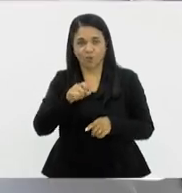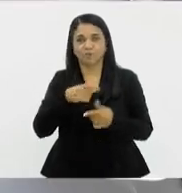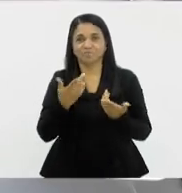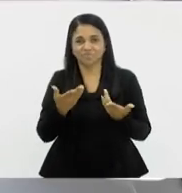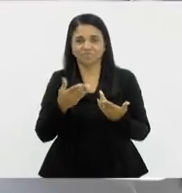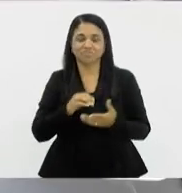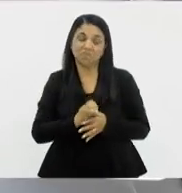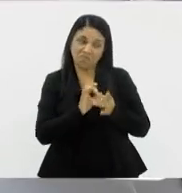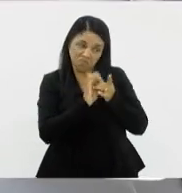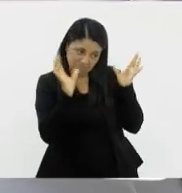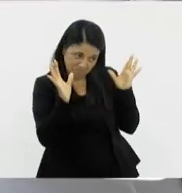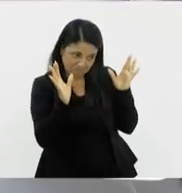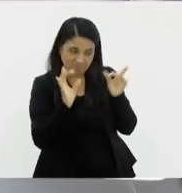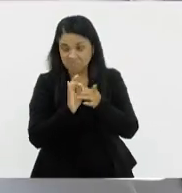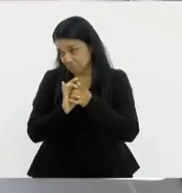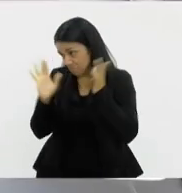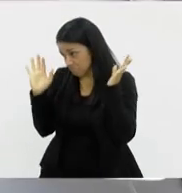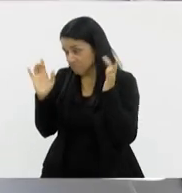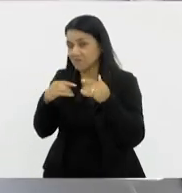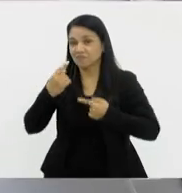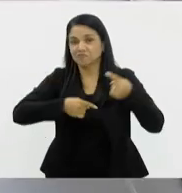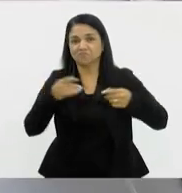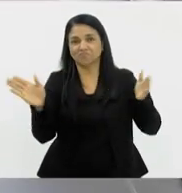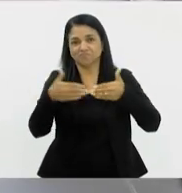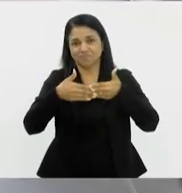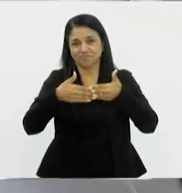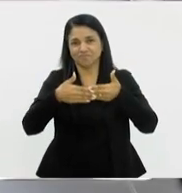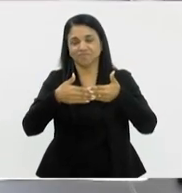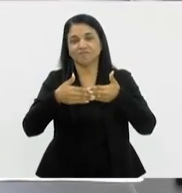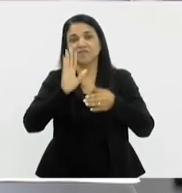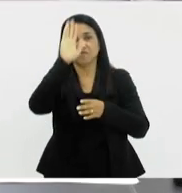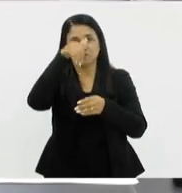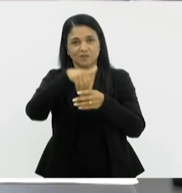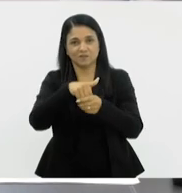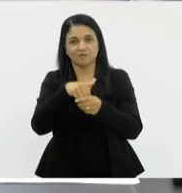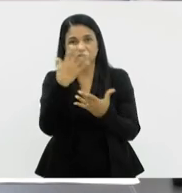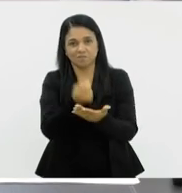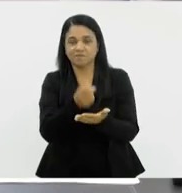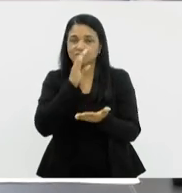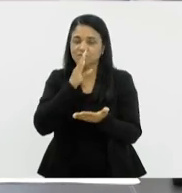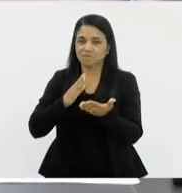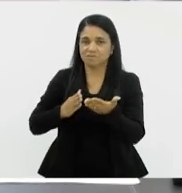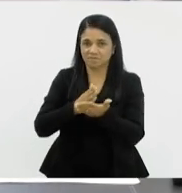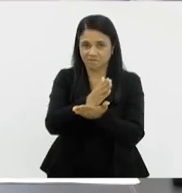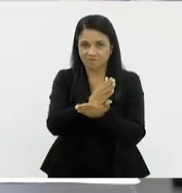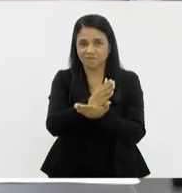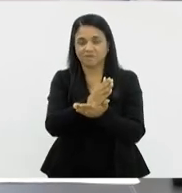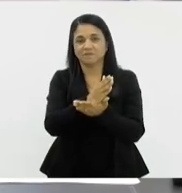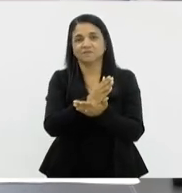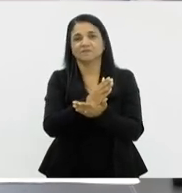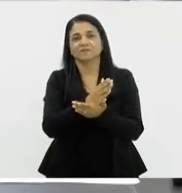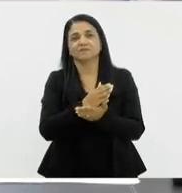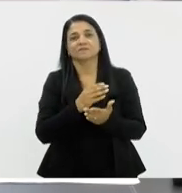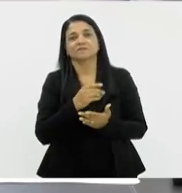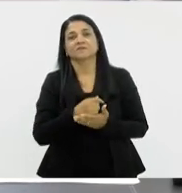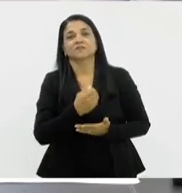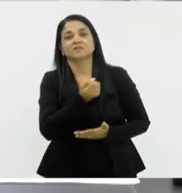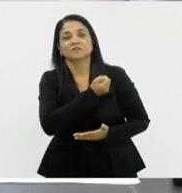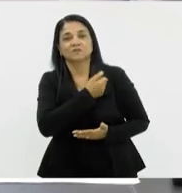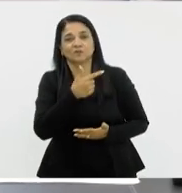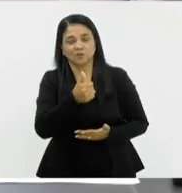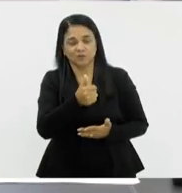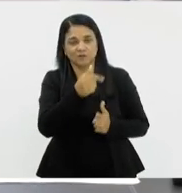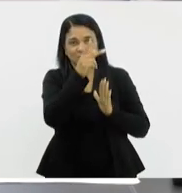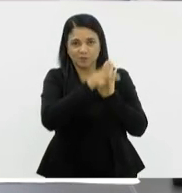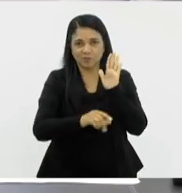Autorizar. Não havendo quem queira discutir, encerrada a discussão. Em votação, os senhores que aprovam permaneçam como estão, aprovado. Item 12 da